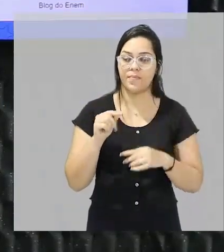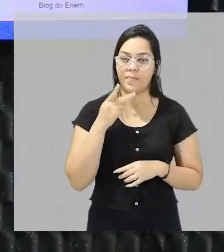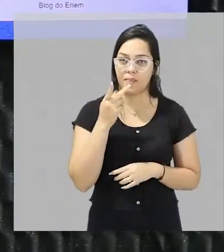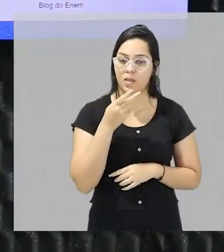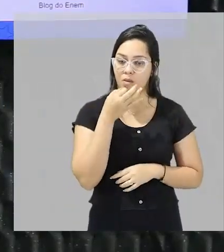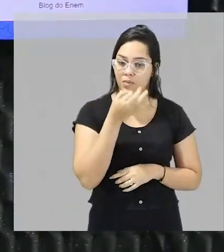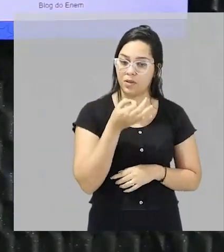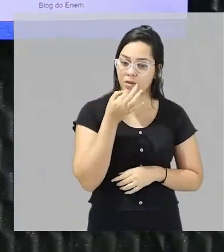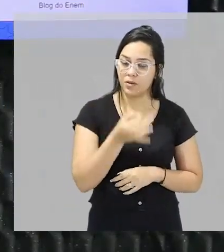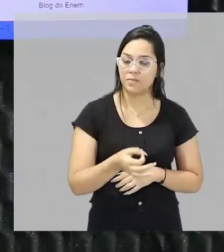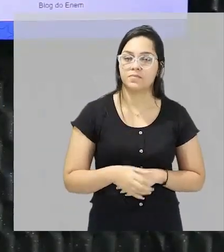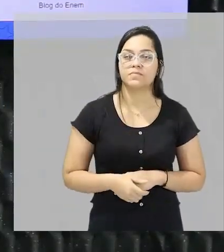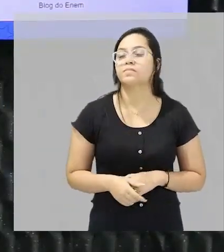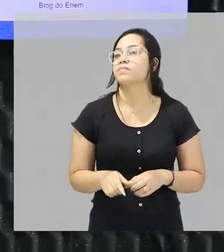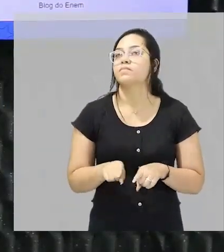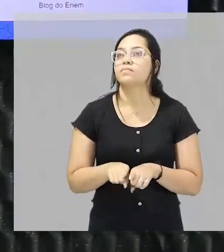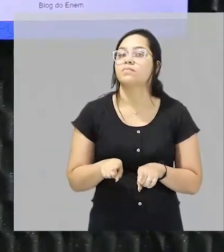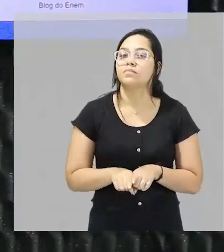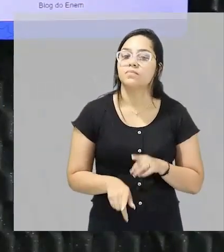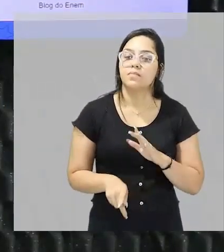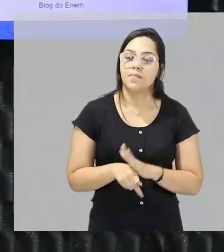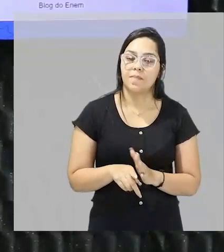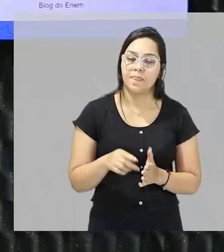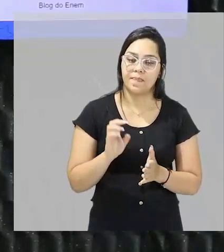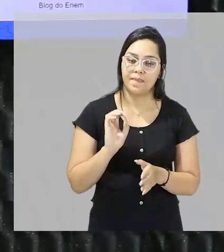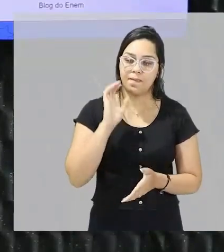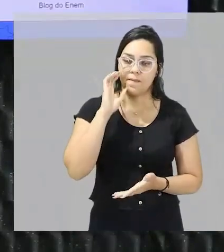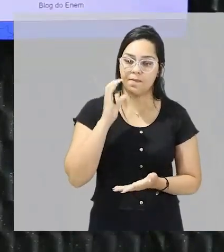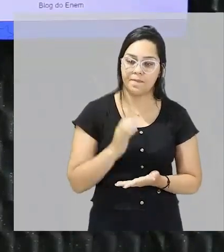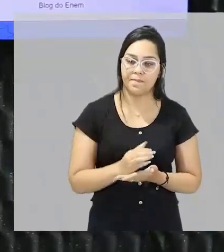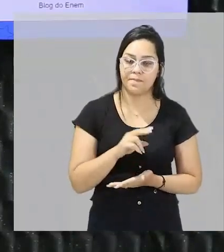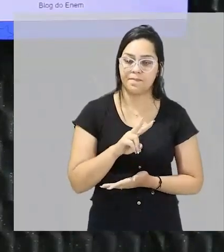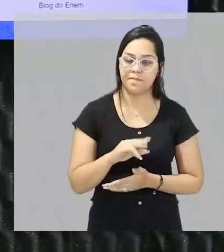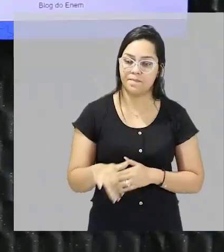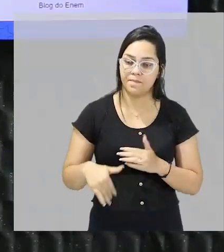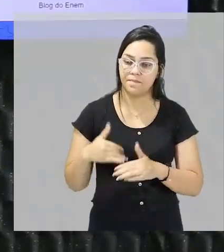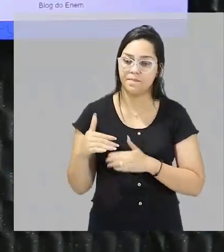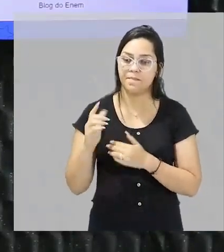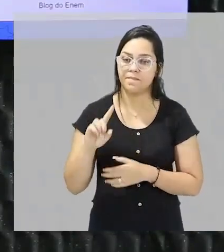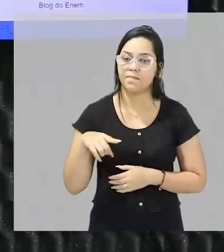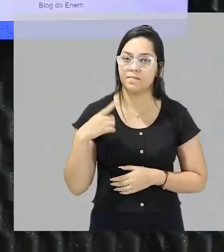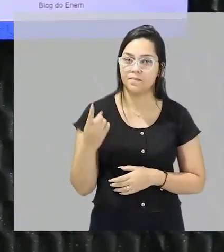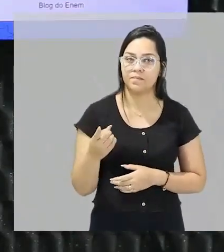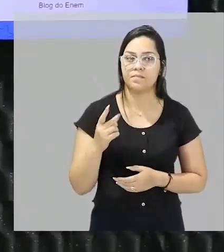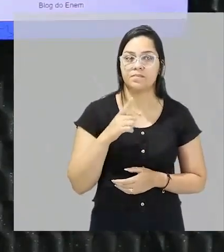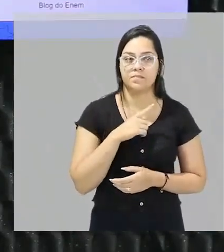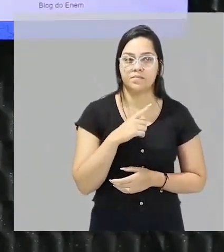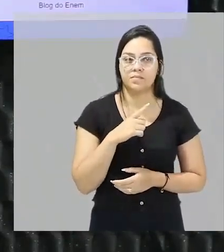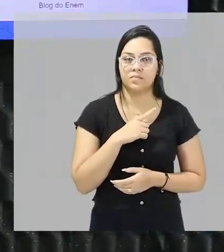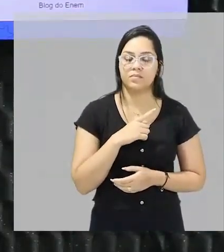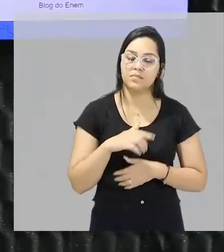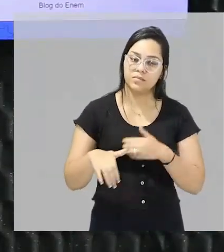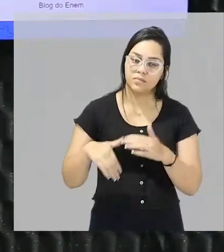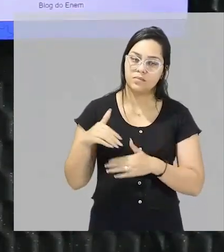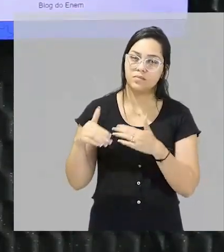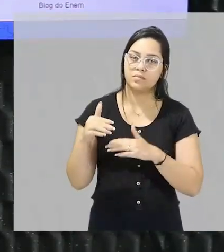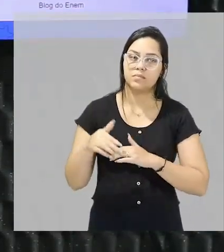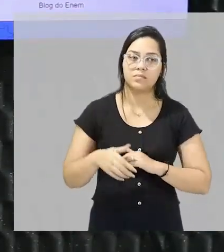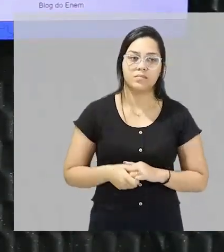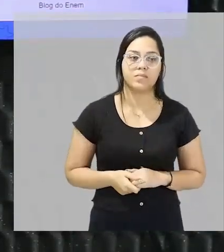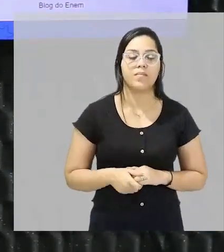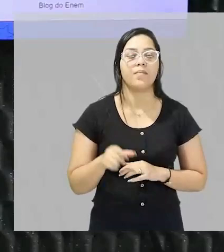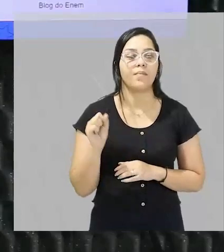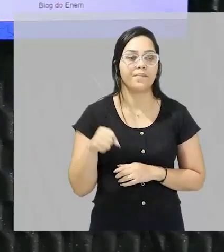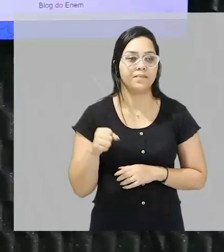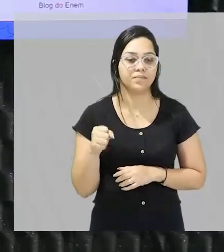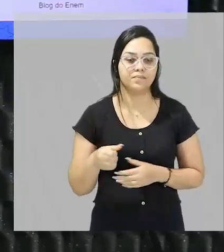vista. Deixar aí bem estabelecida essa tese que será desenvolvida nos próximos parágrafos do desenvolvimento. E aí